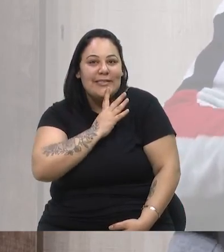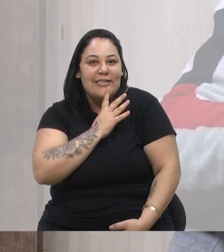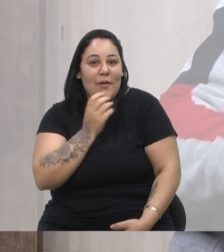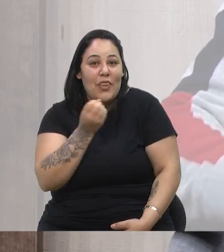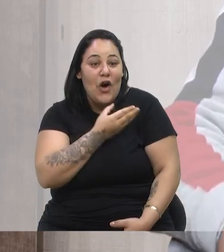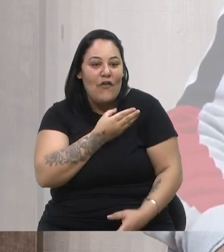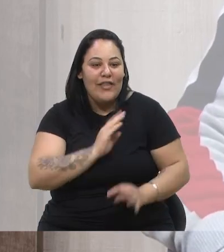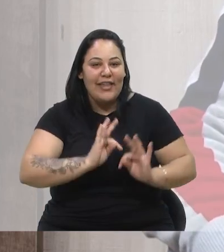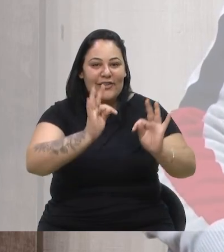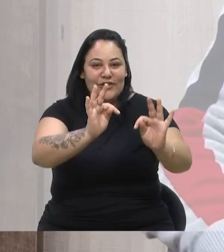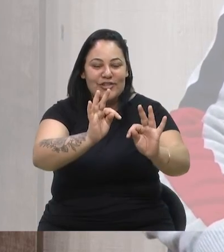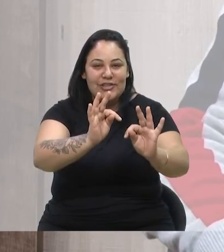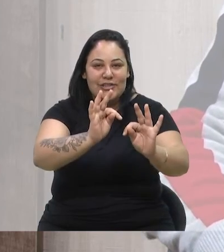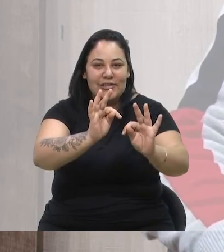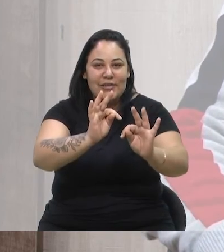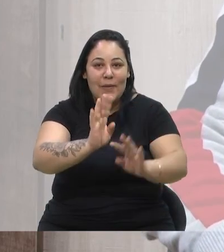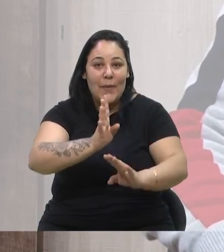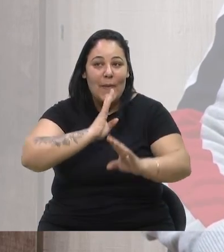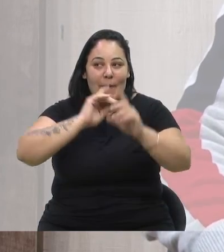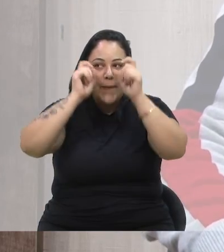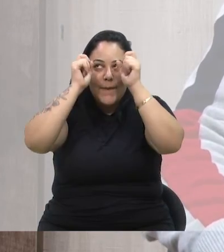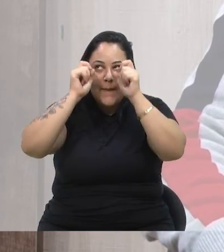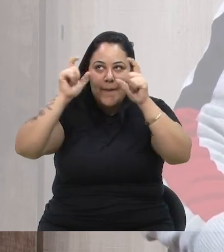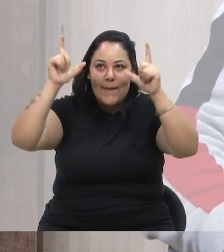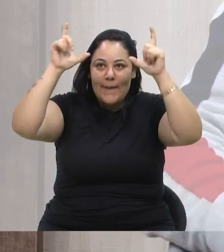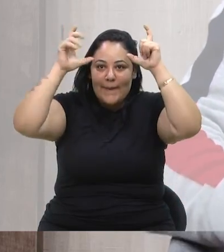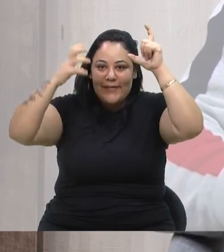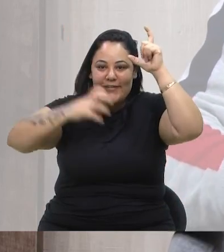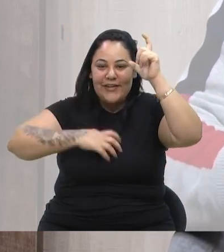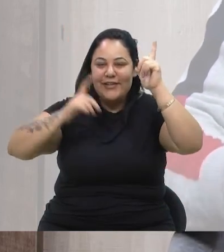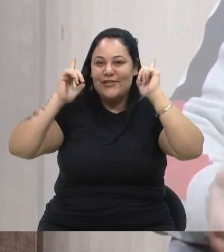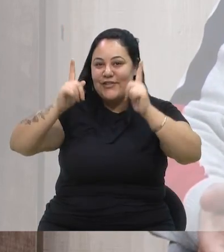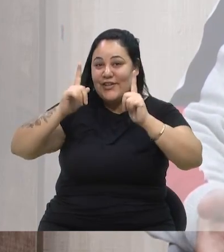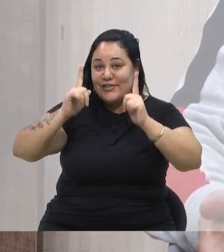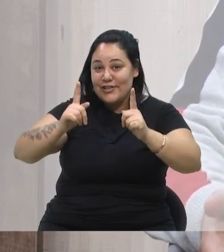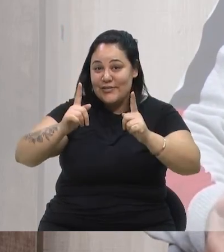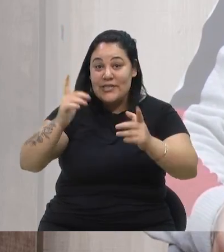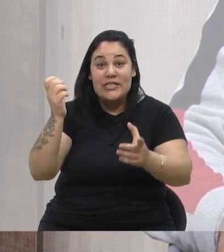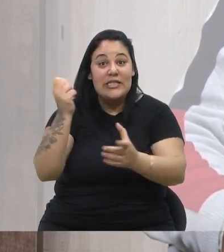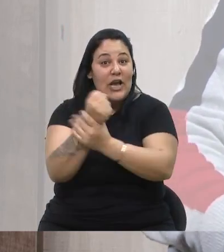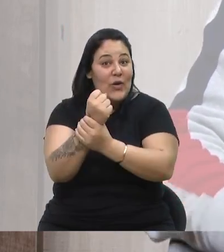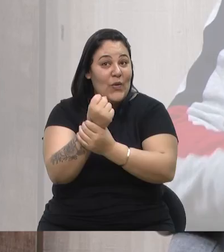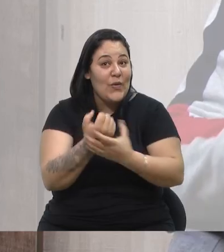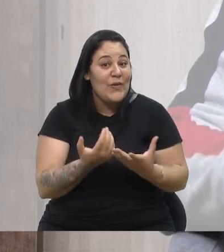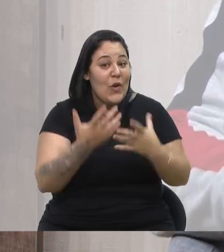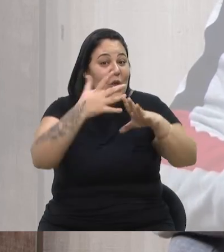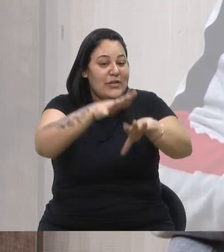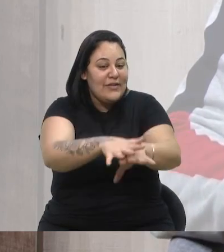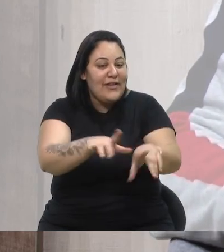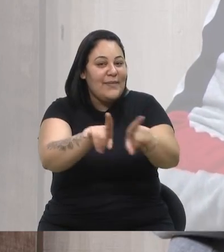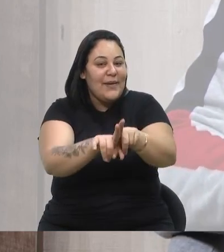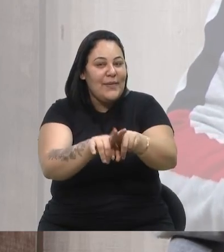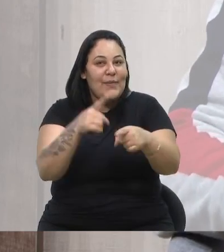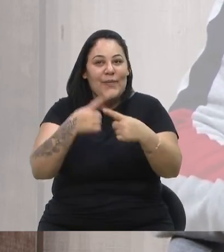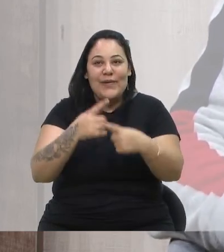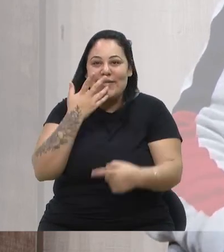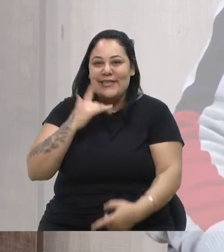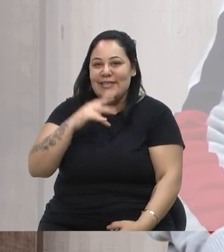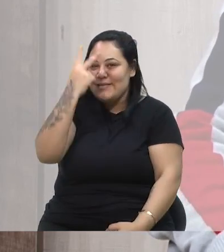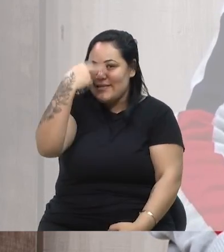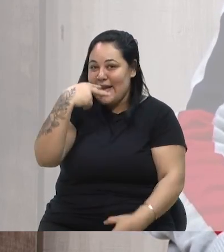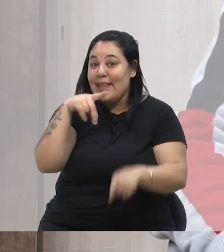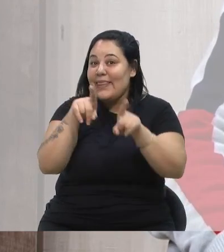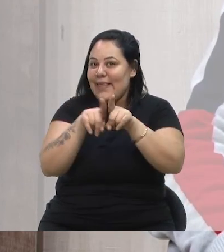então, essa dica de leitura a todos que nos acompanham e que pautou o Café com Letras desta semana. Como